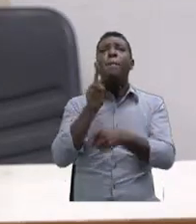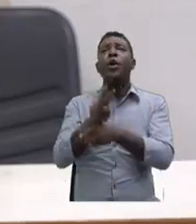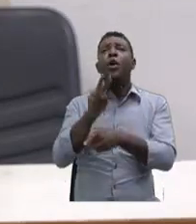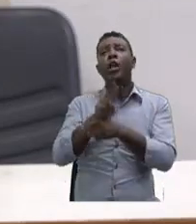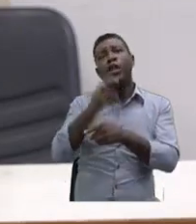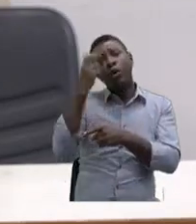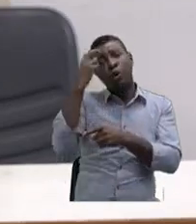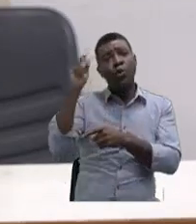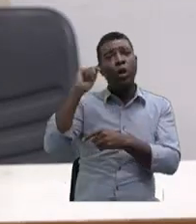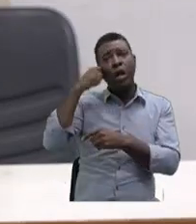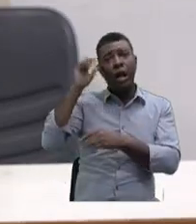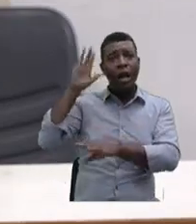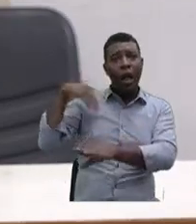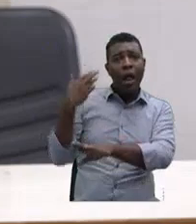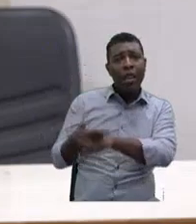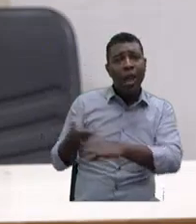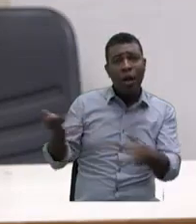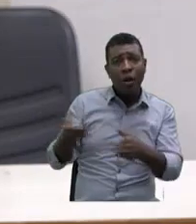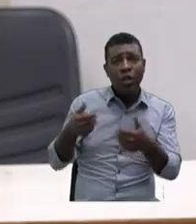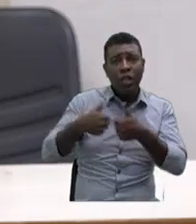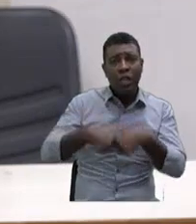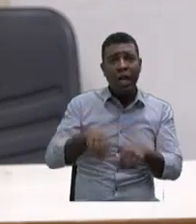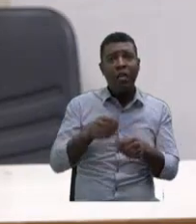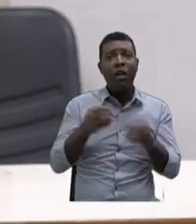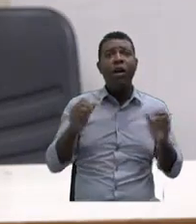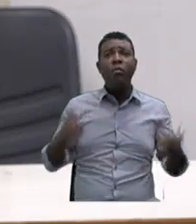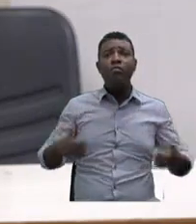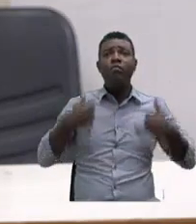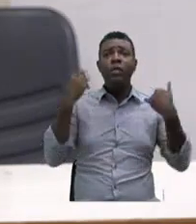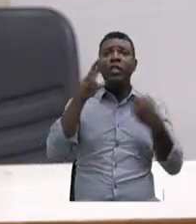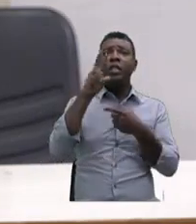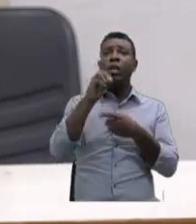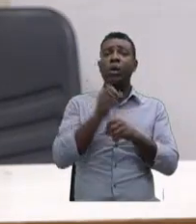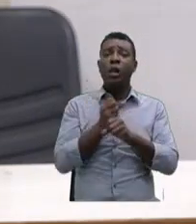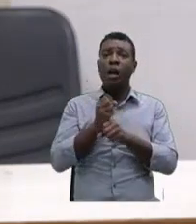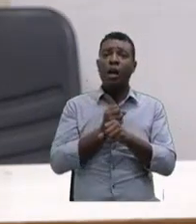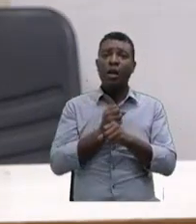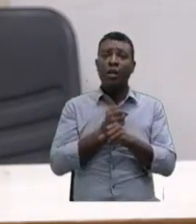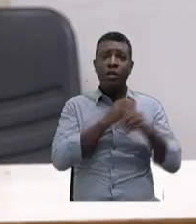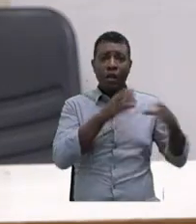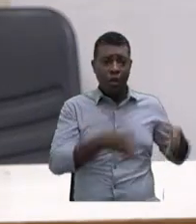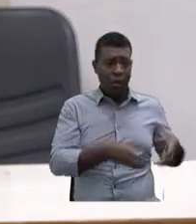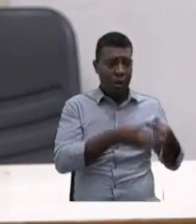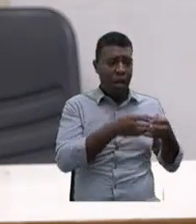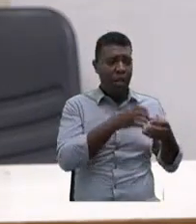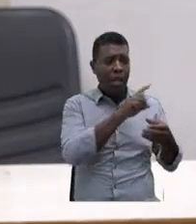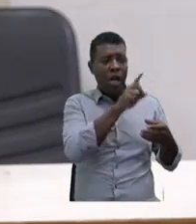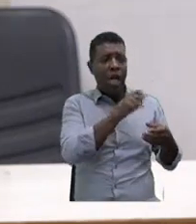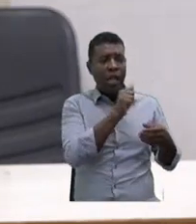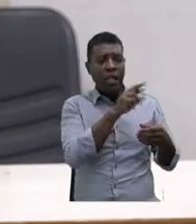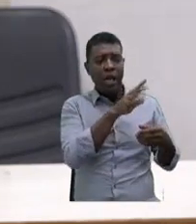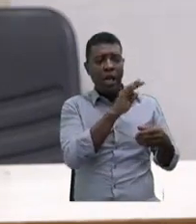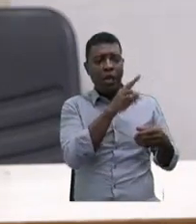em 50 anos, que, no momento, ele estava comemorando 50 anos? A comunidade dos Arturos. E nem